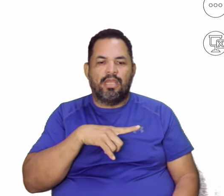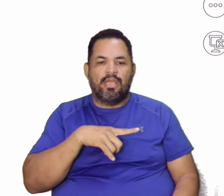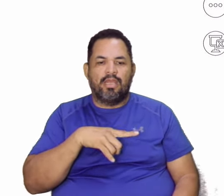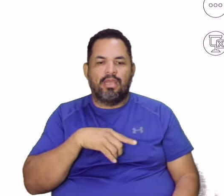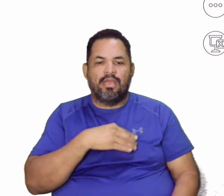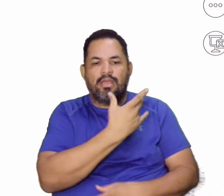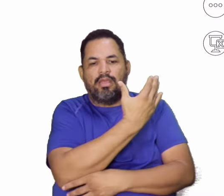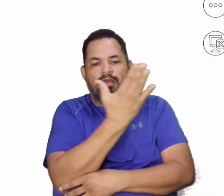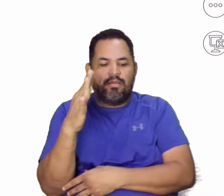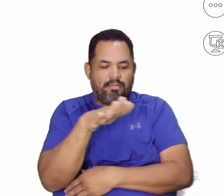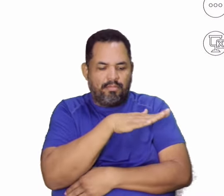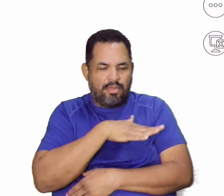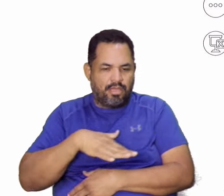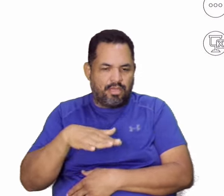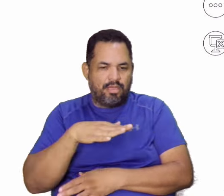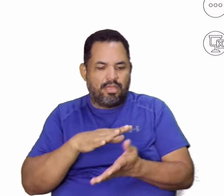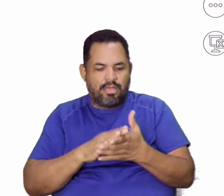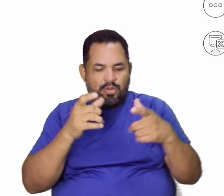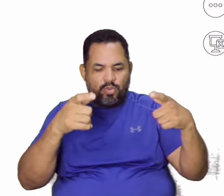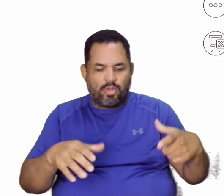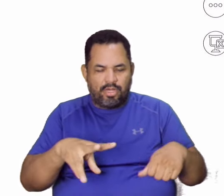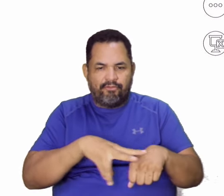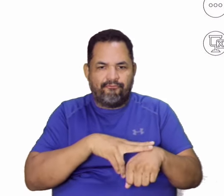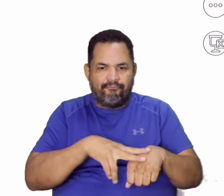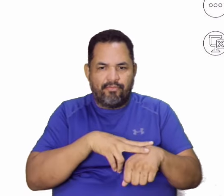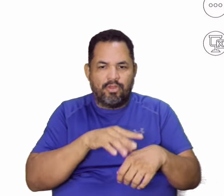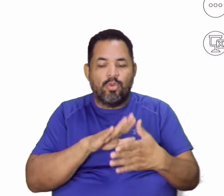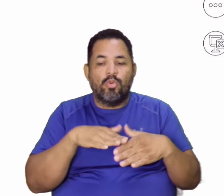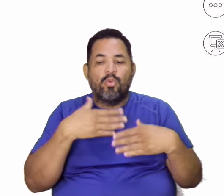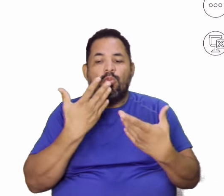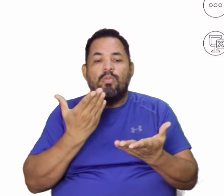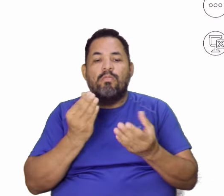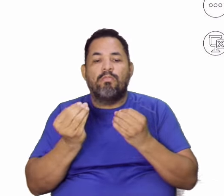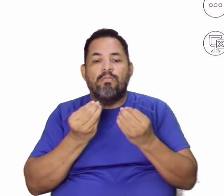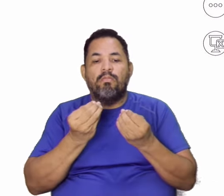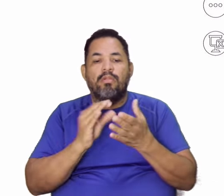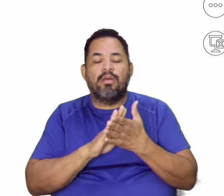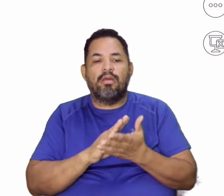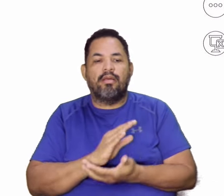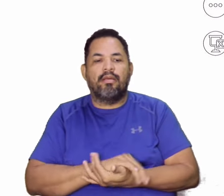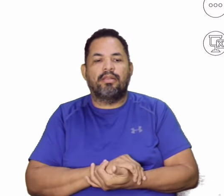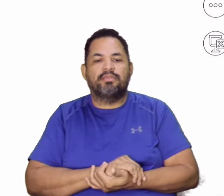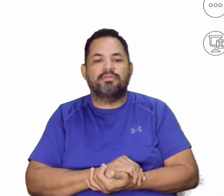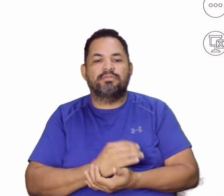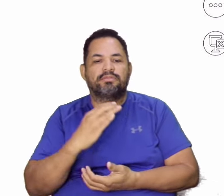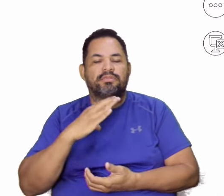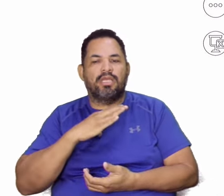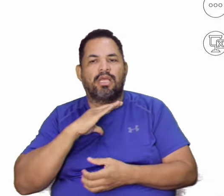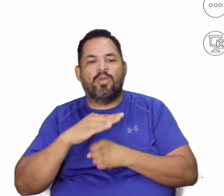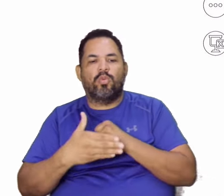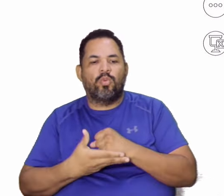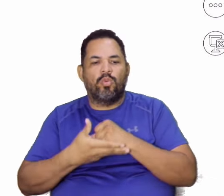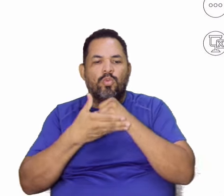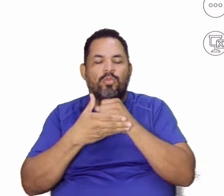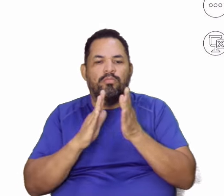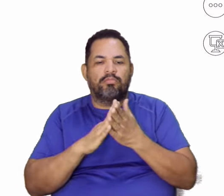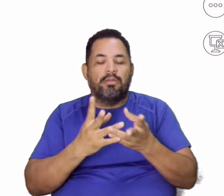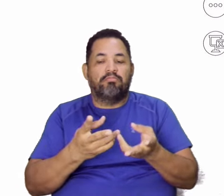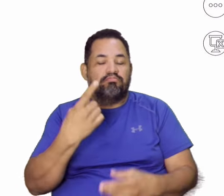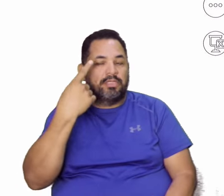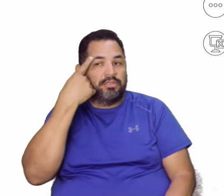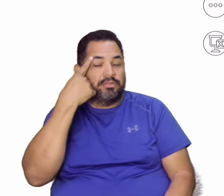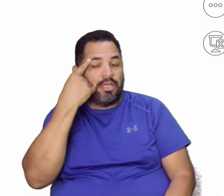acessíveis à população Então quando você se deparar com essa eh expressão cidades sustentáveis você vai